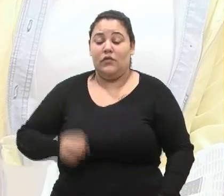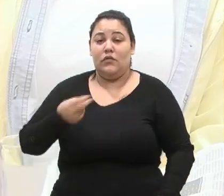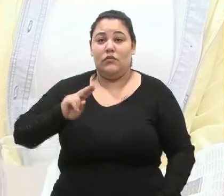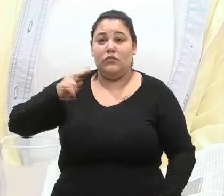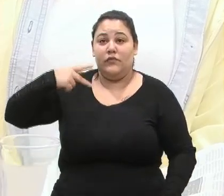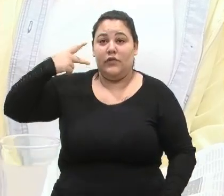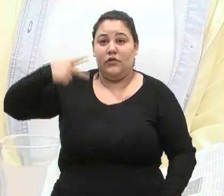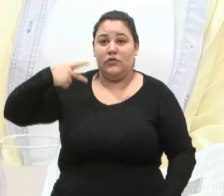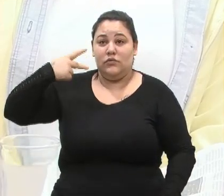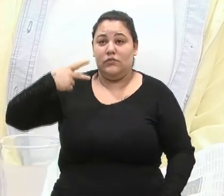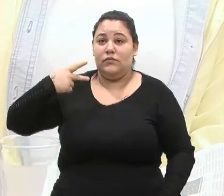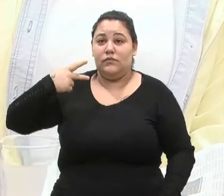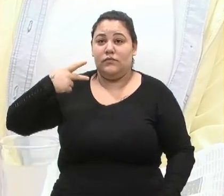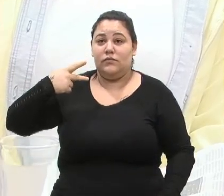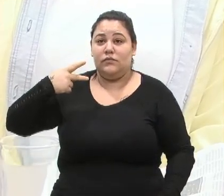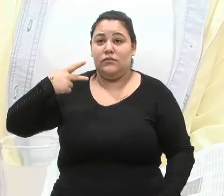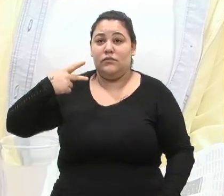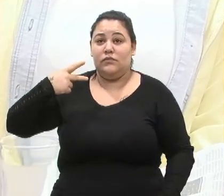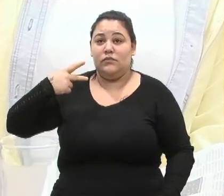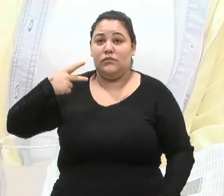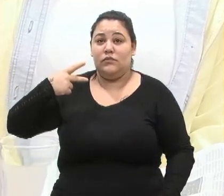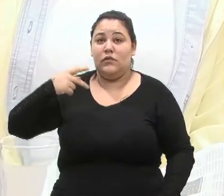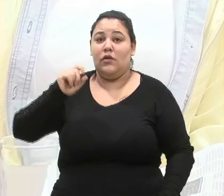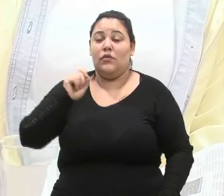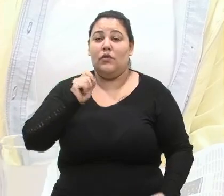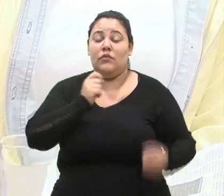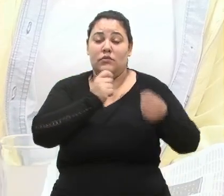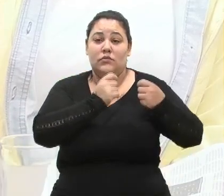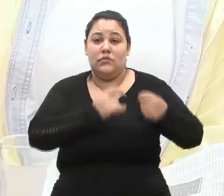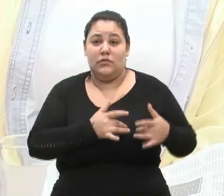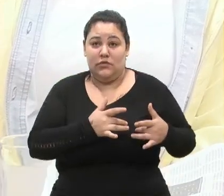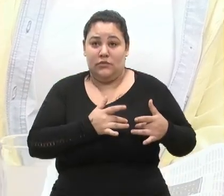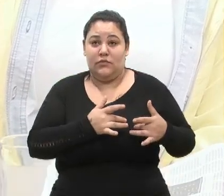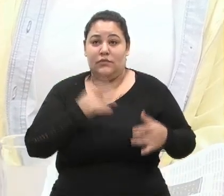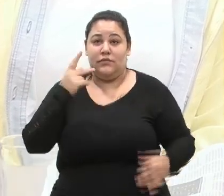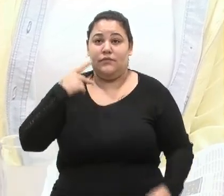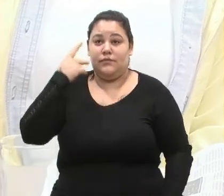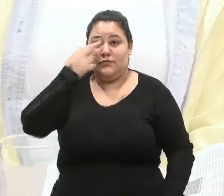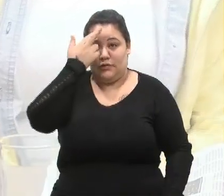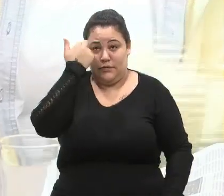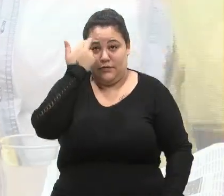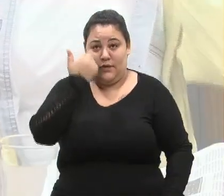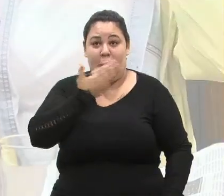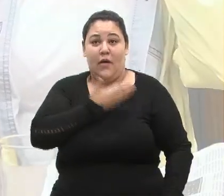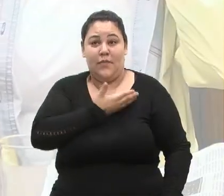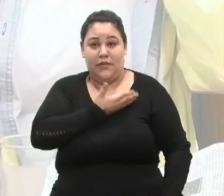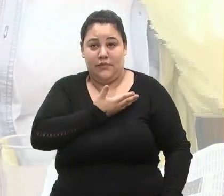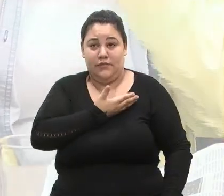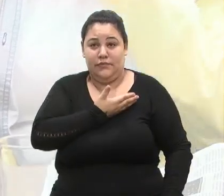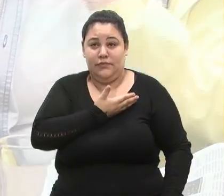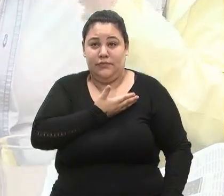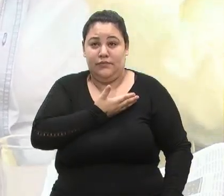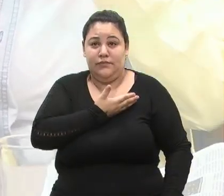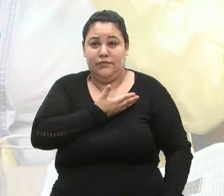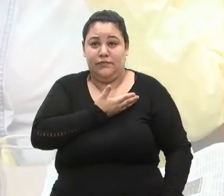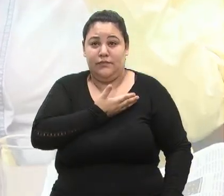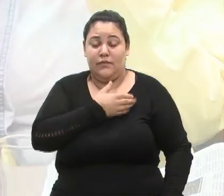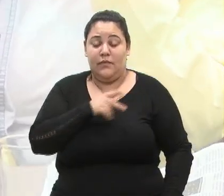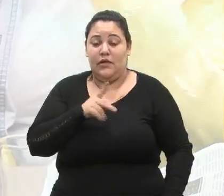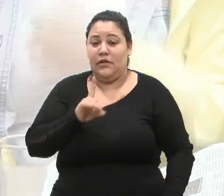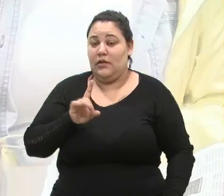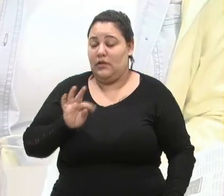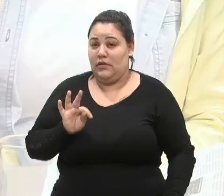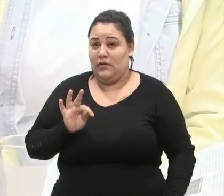É disso que eu trouxe para a baila. Então, uma questão. Vereador Rafael, meu amigo, caro vereador do PDT,